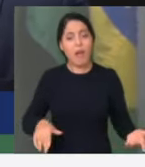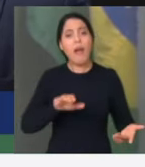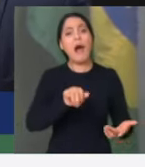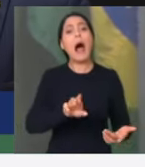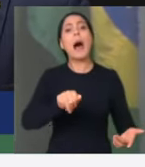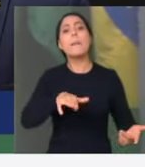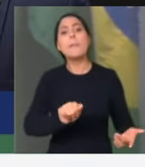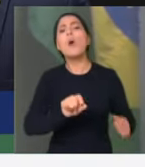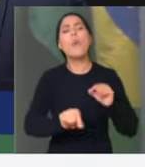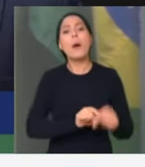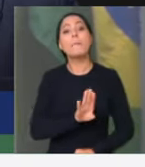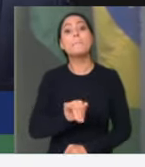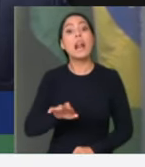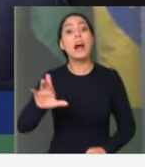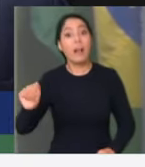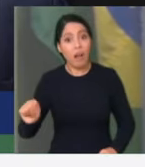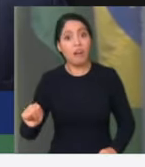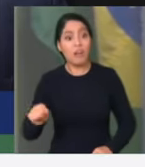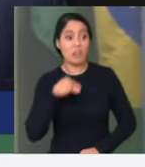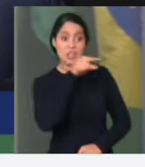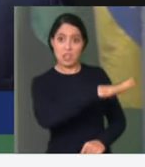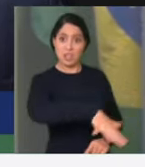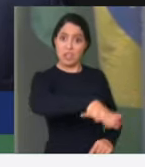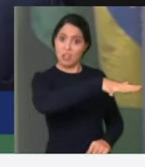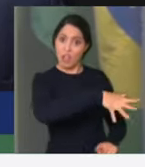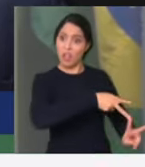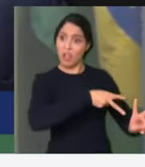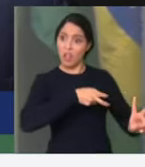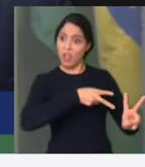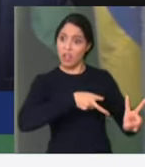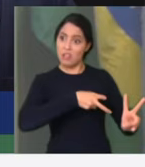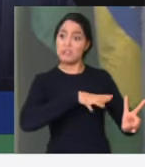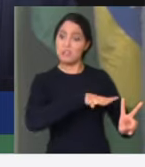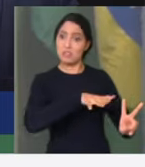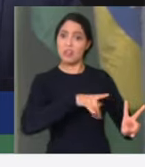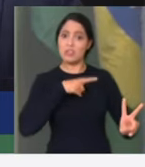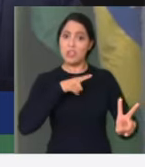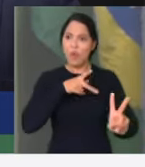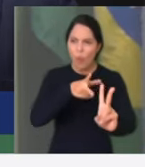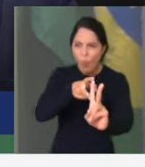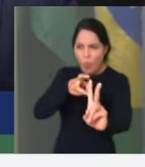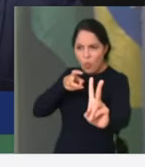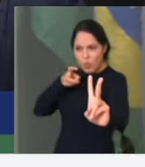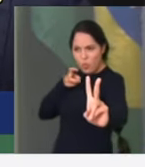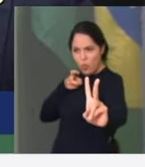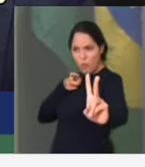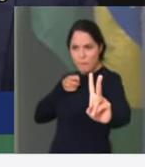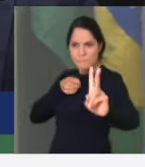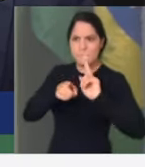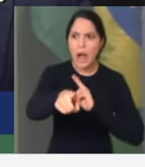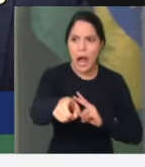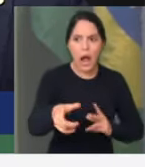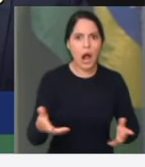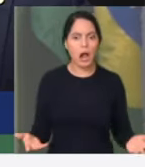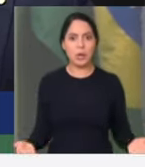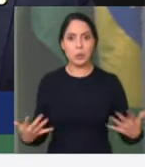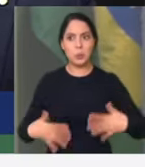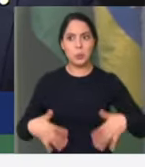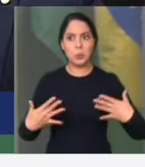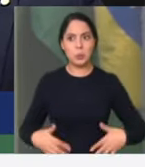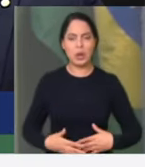utilizada por esses que não são os índios não são os indígenas